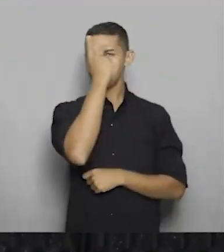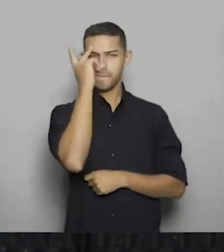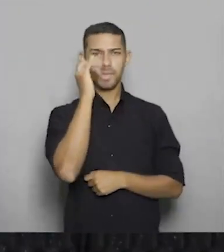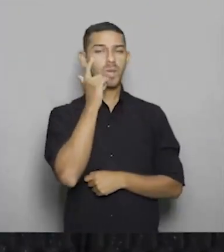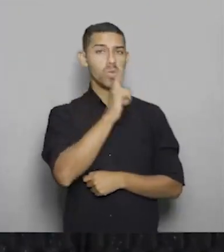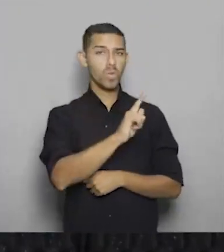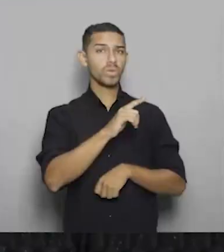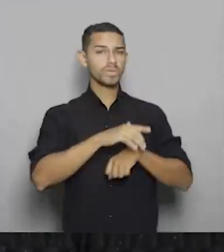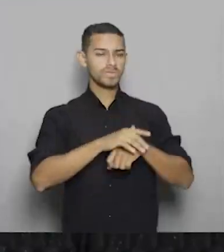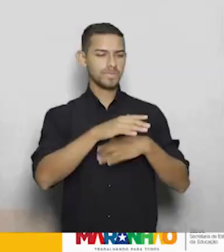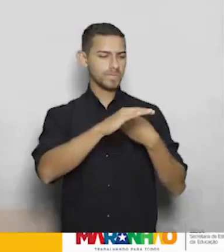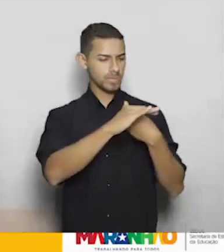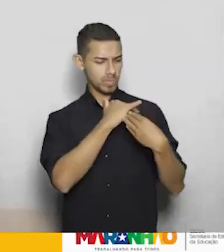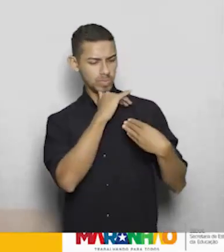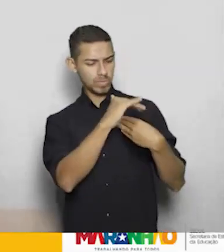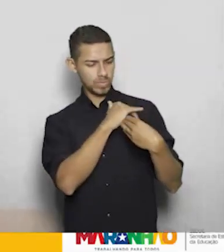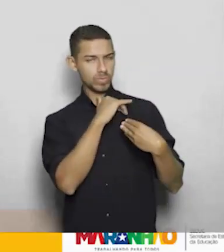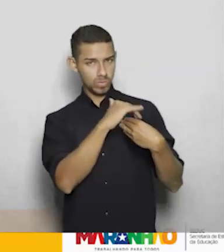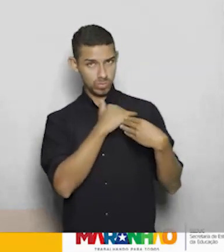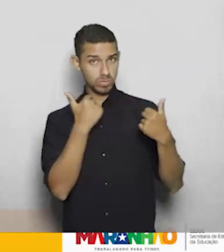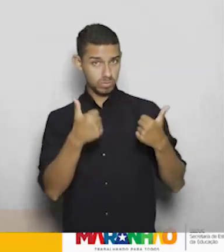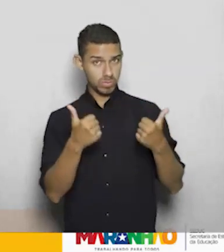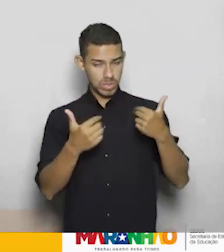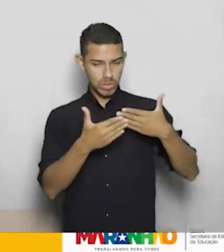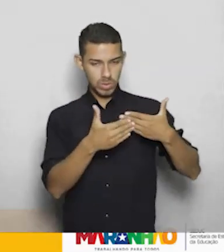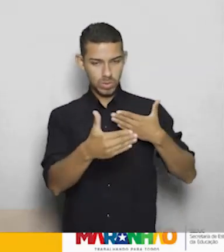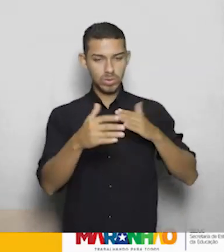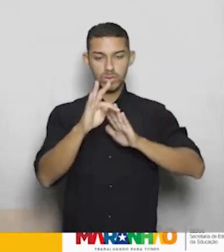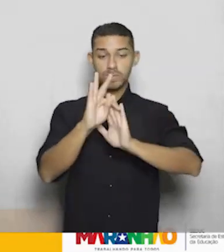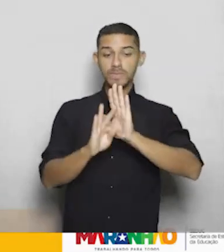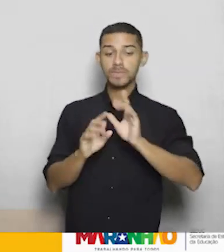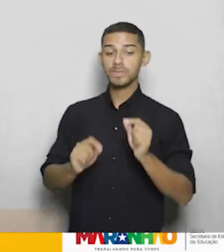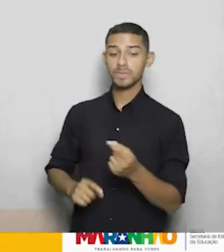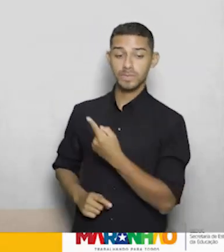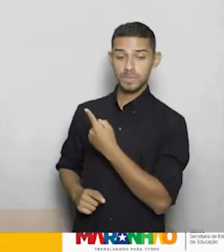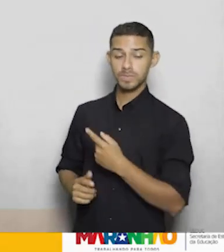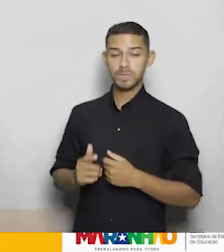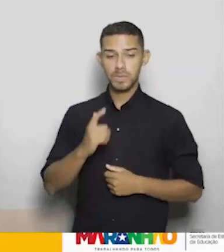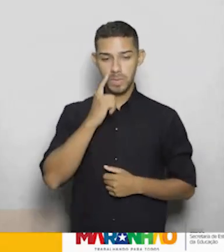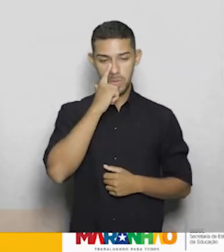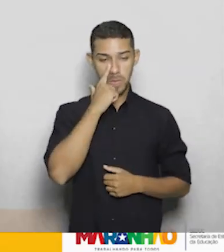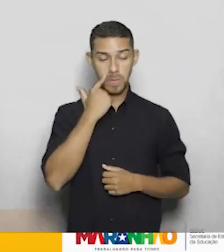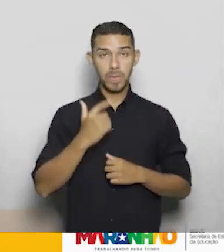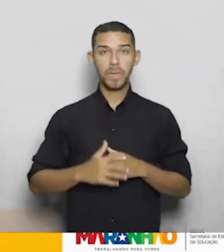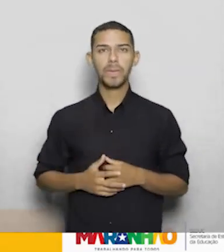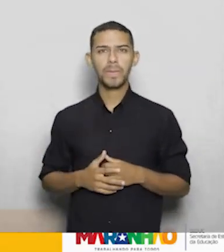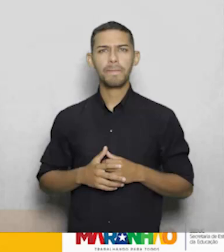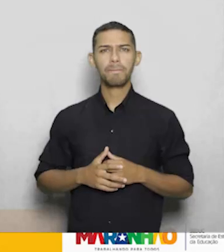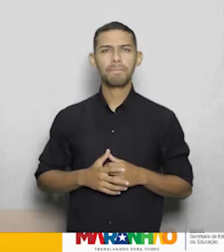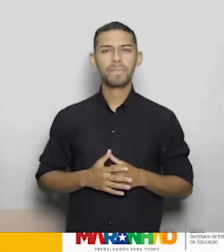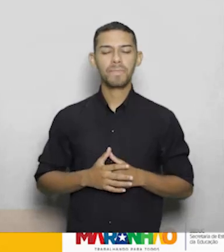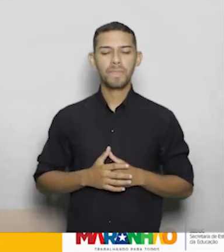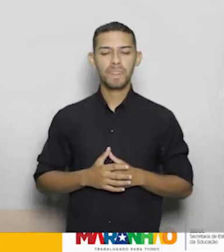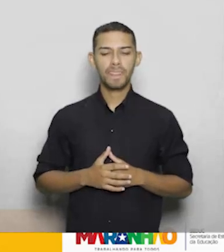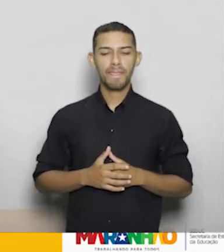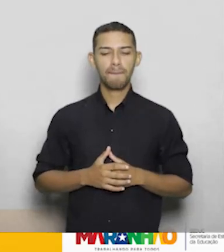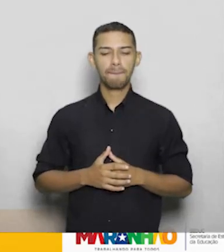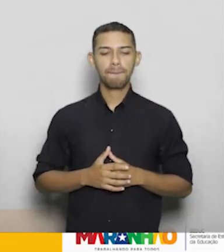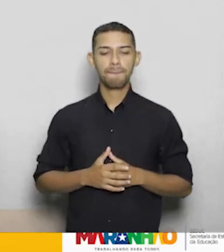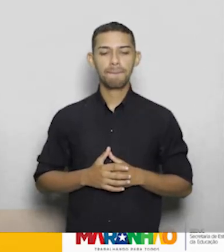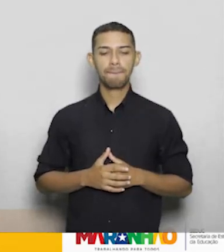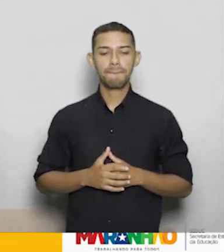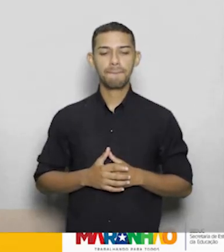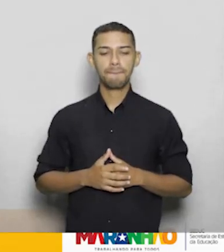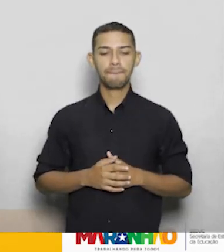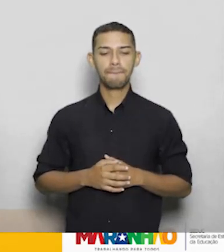nos aconselham. E aí dá continuidade no texto que diz o seguinte, que no, voltando bem aqui rapidinho, que nos aconselharam, que